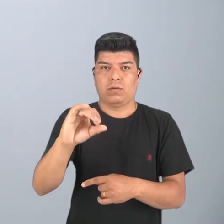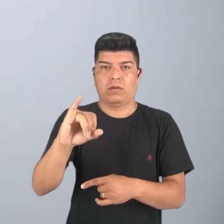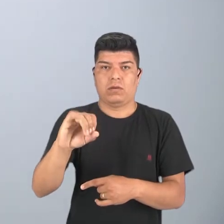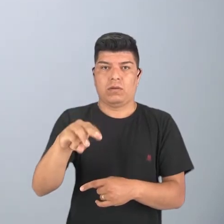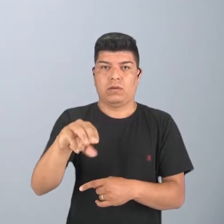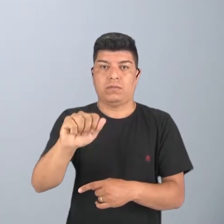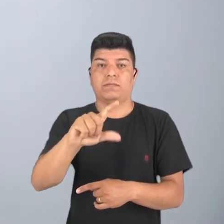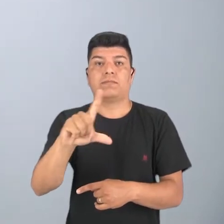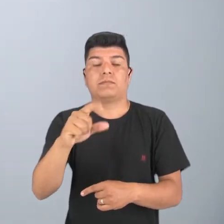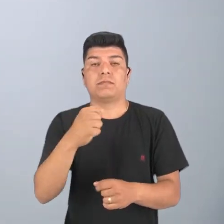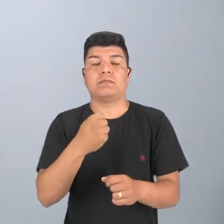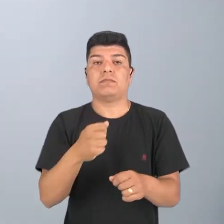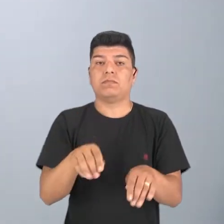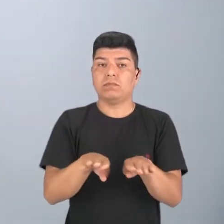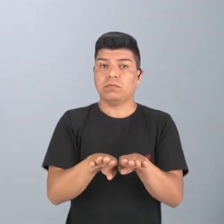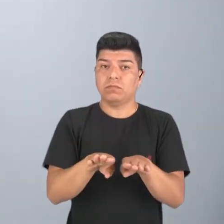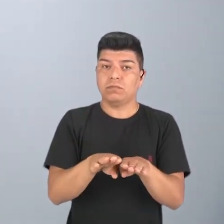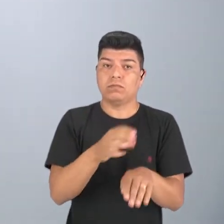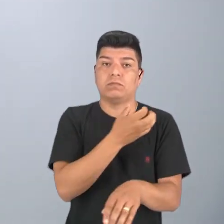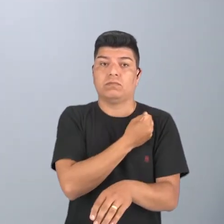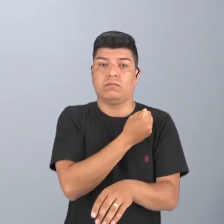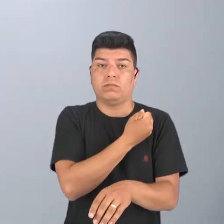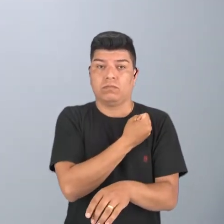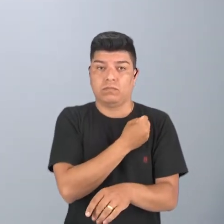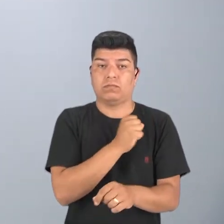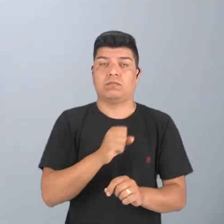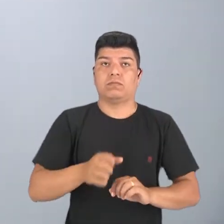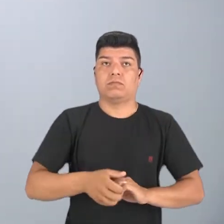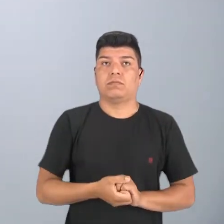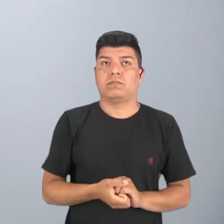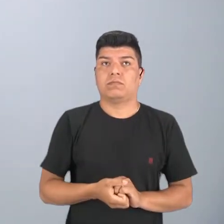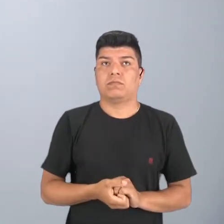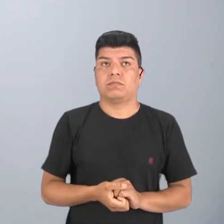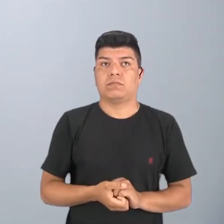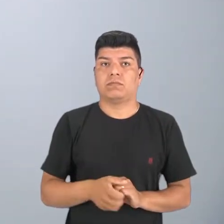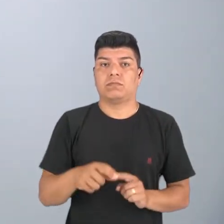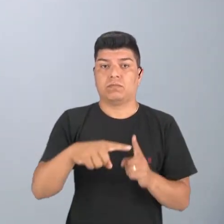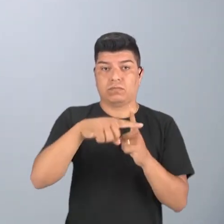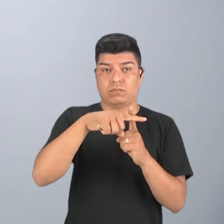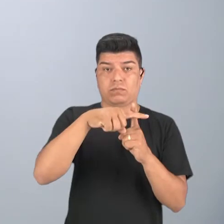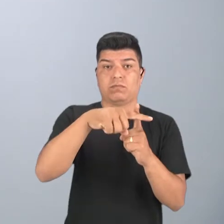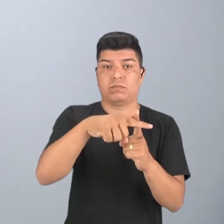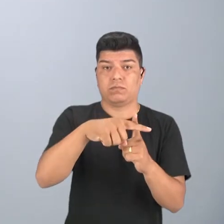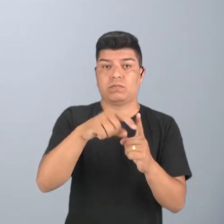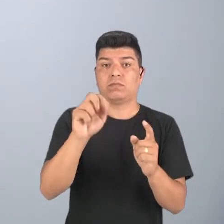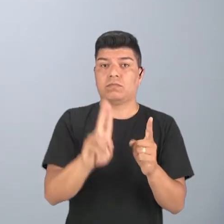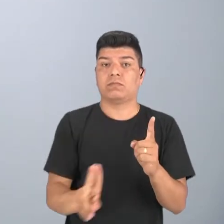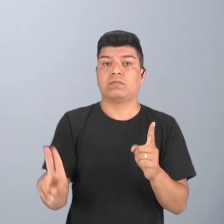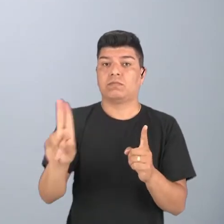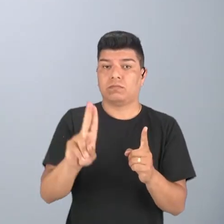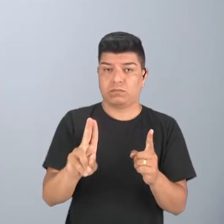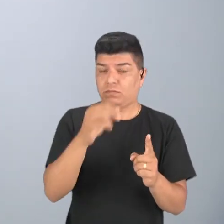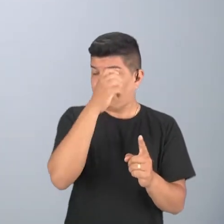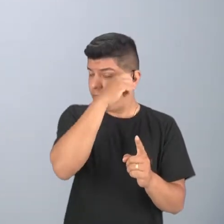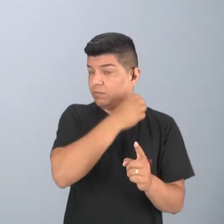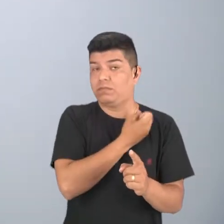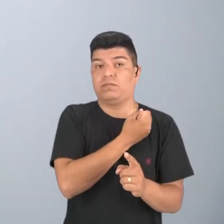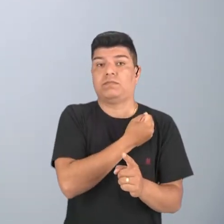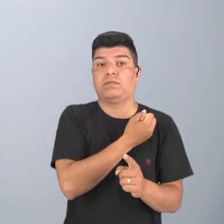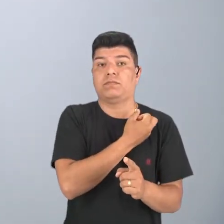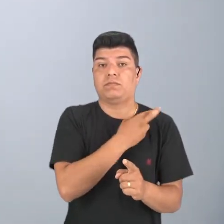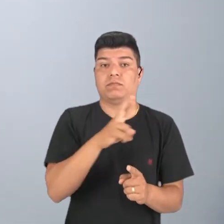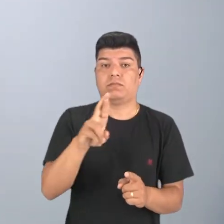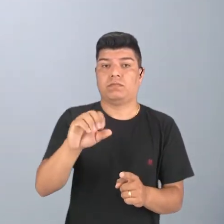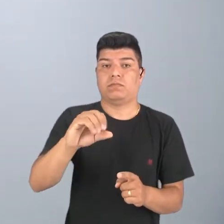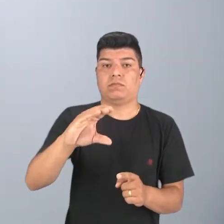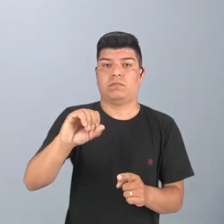periódica ou na sua própria forma de número inteiro, certo? Então, trabalhar com a adição dos racionais não é